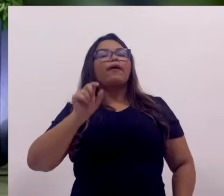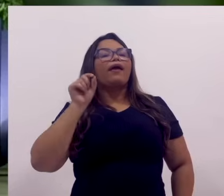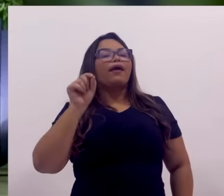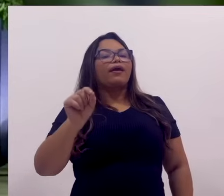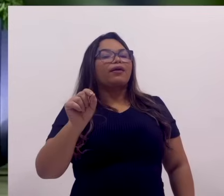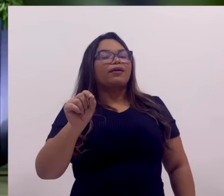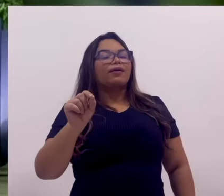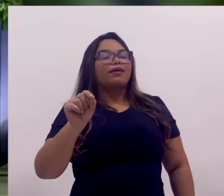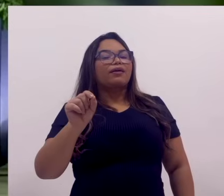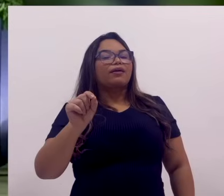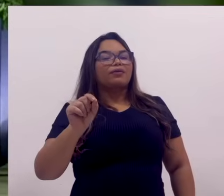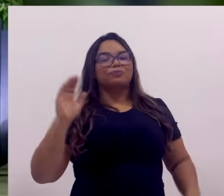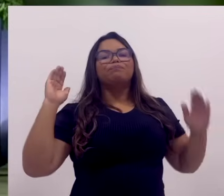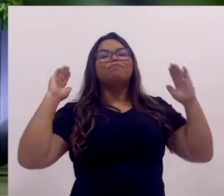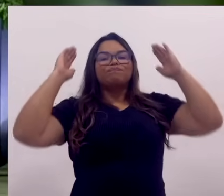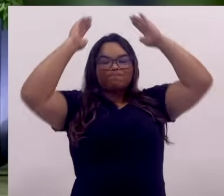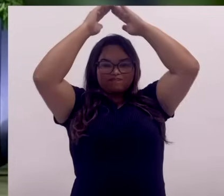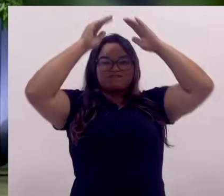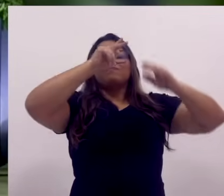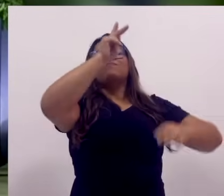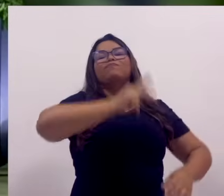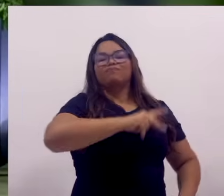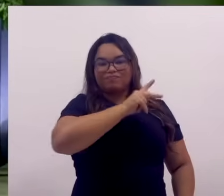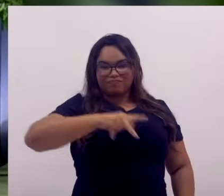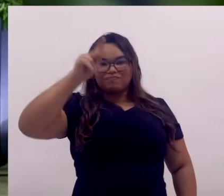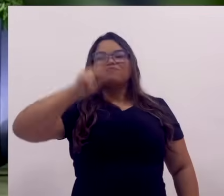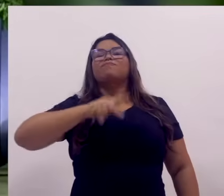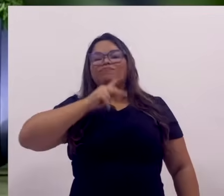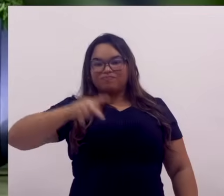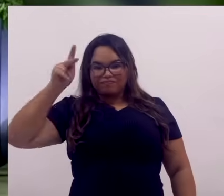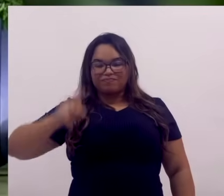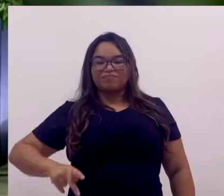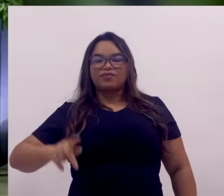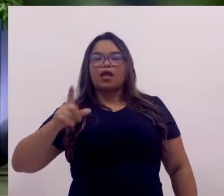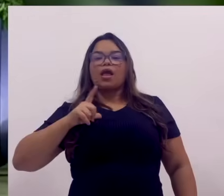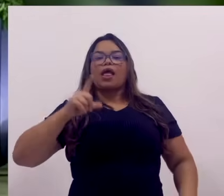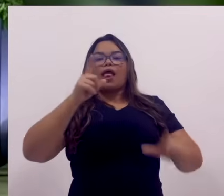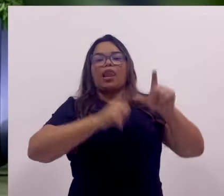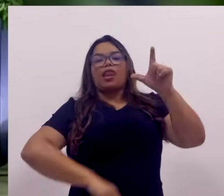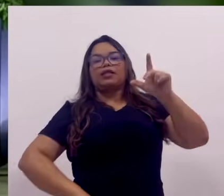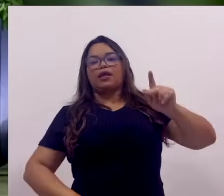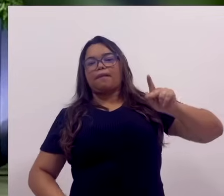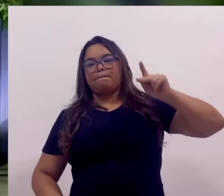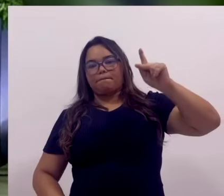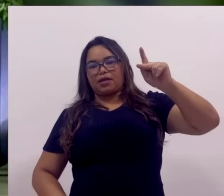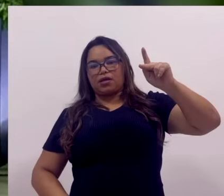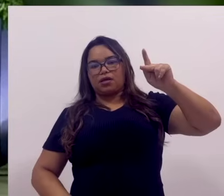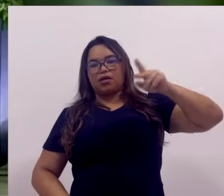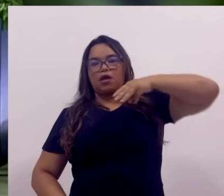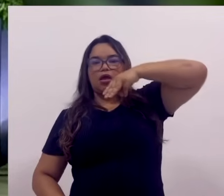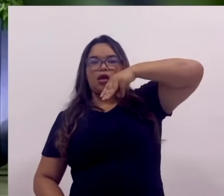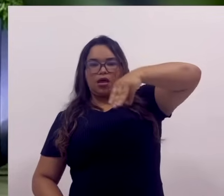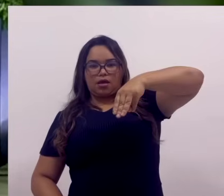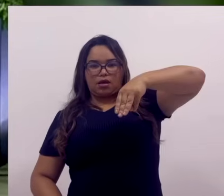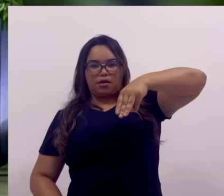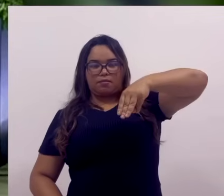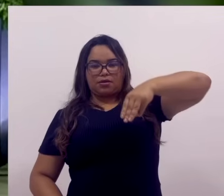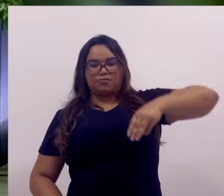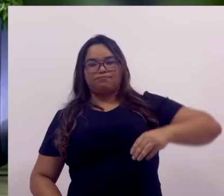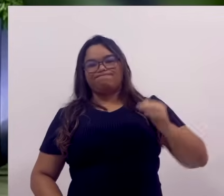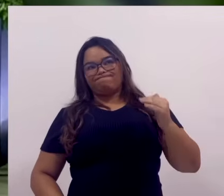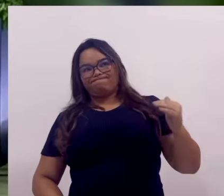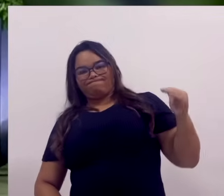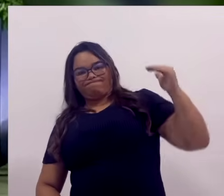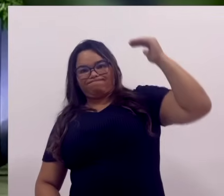Dos papas. Se encontram as letras PM, Pontifex Maximus, então esse título se atribuiu através da história